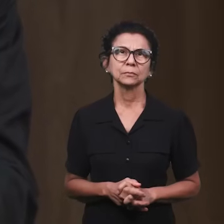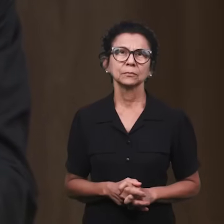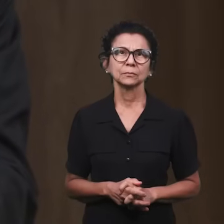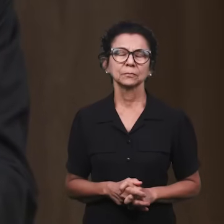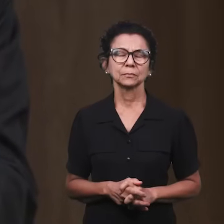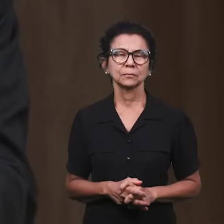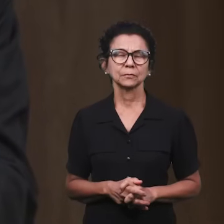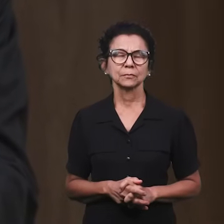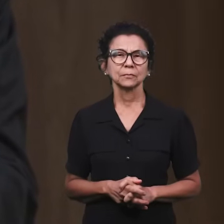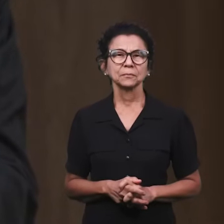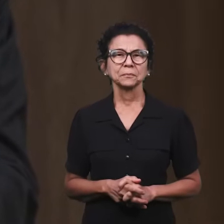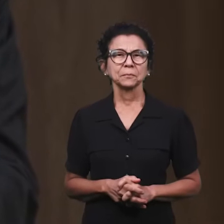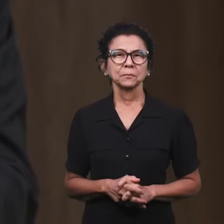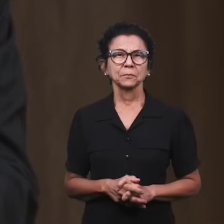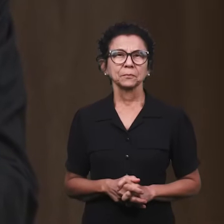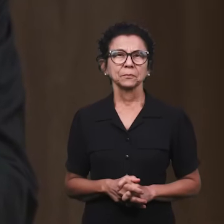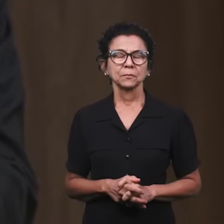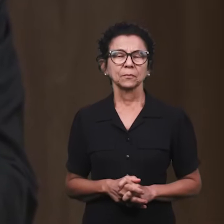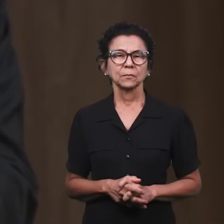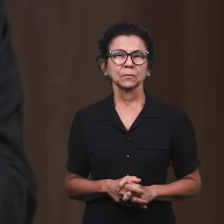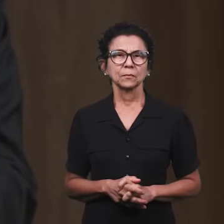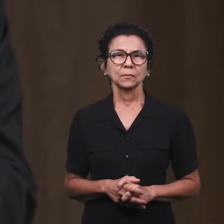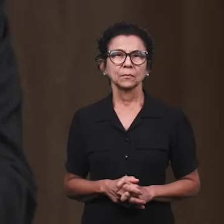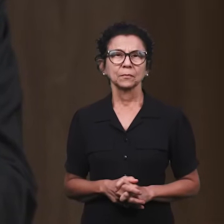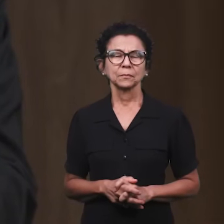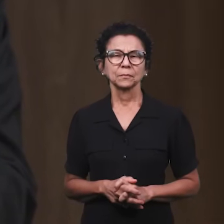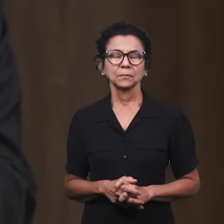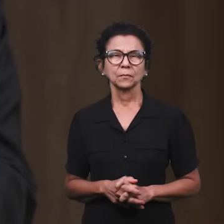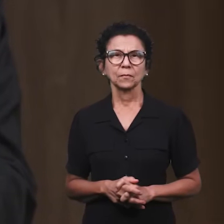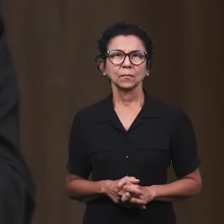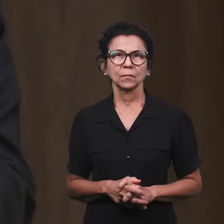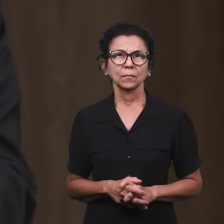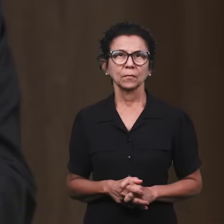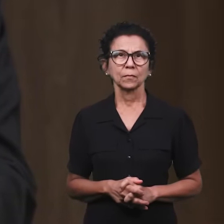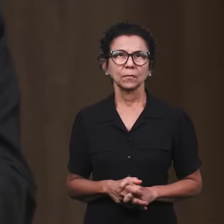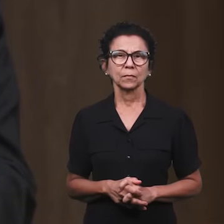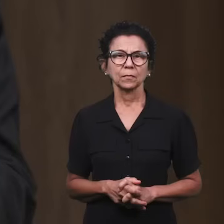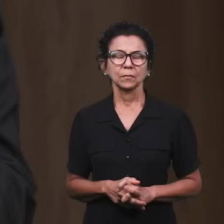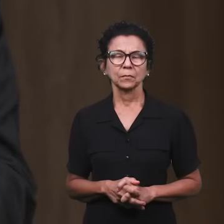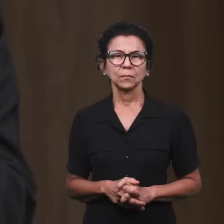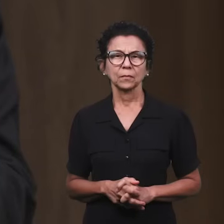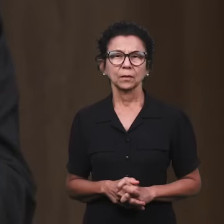mundo sabe essas informações. Por quê? O que acontece? Quando